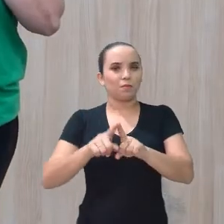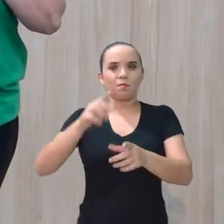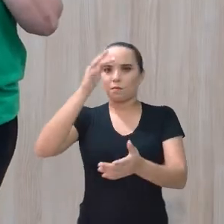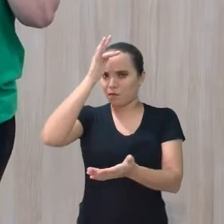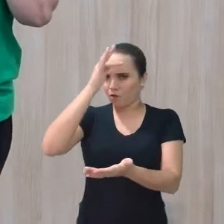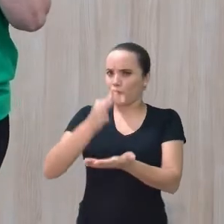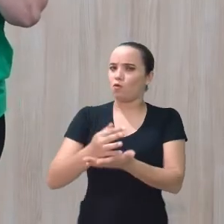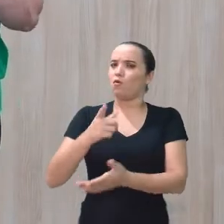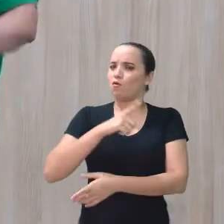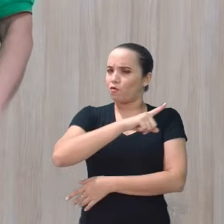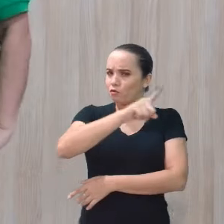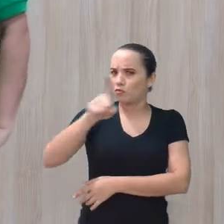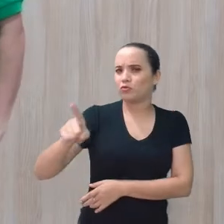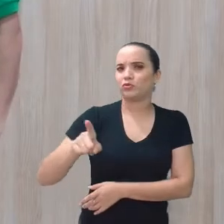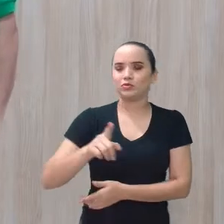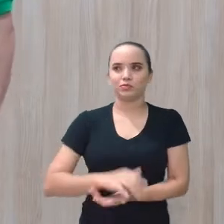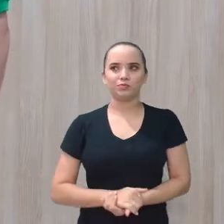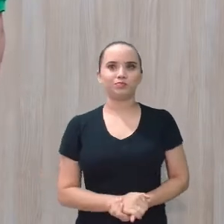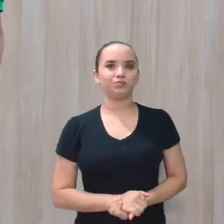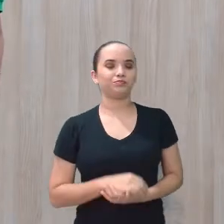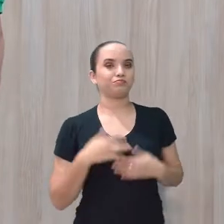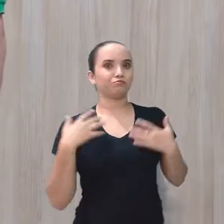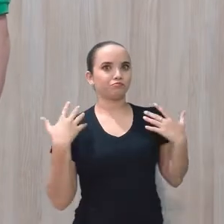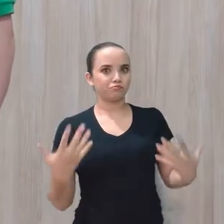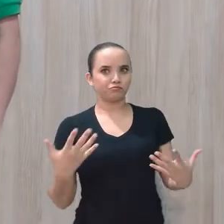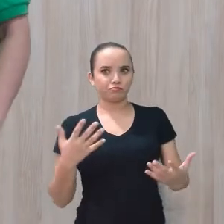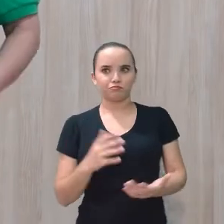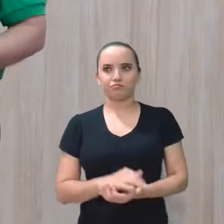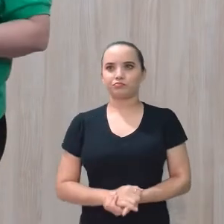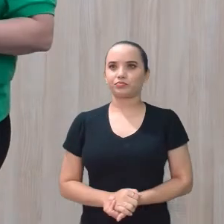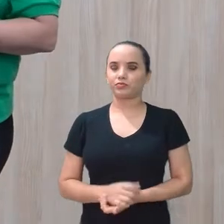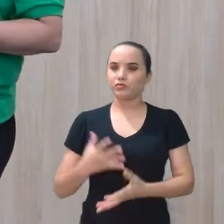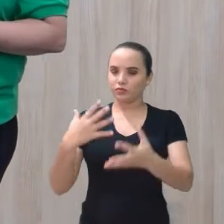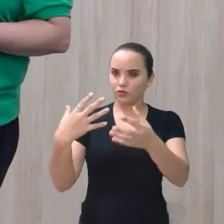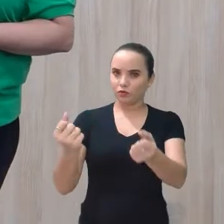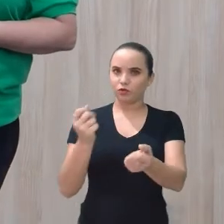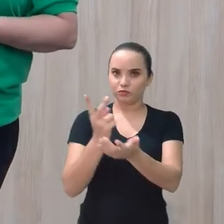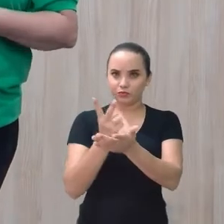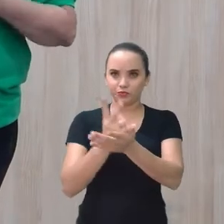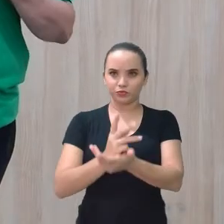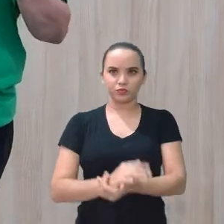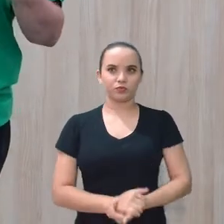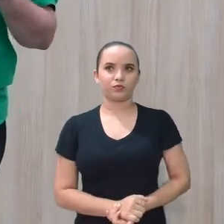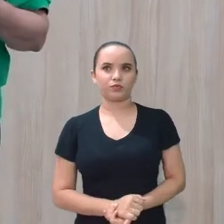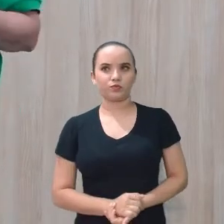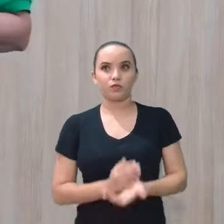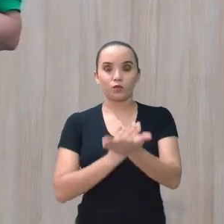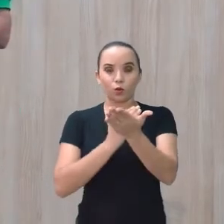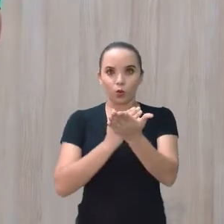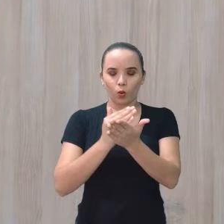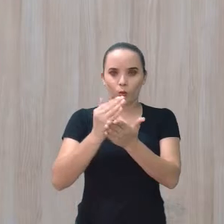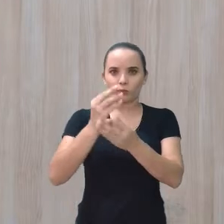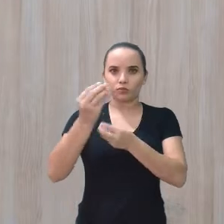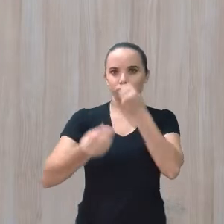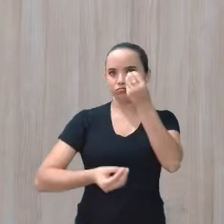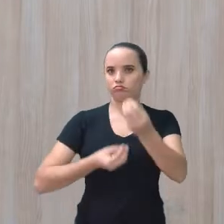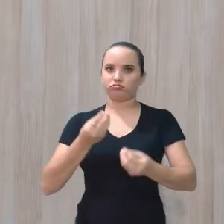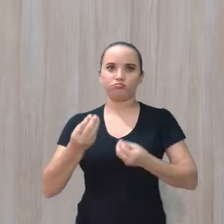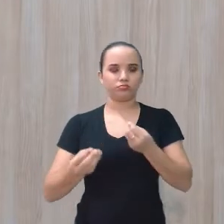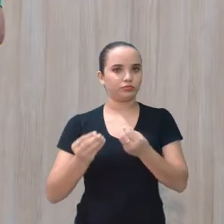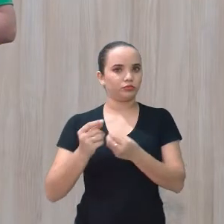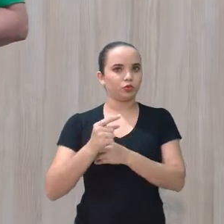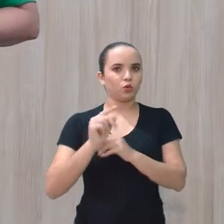tem aí em cada um de vocês. Então, vamos seguindo. começando com o seu conhecimento